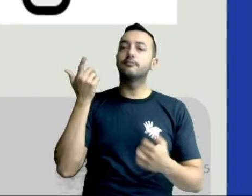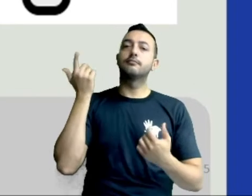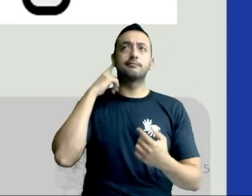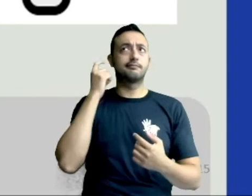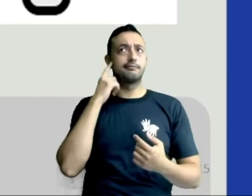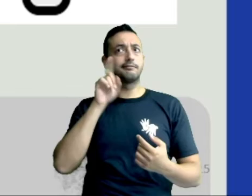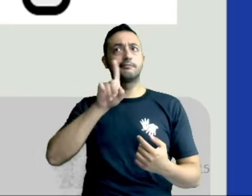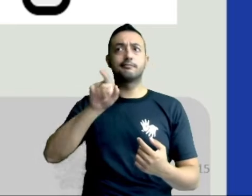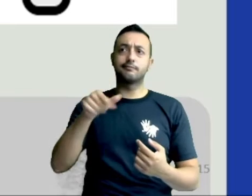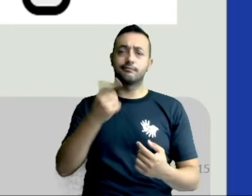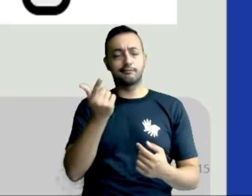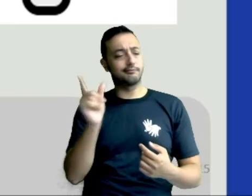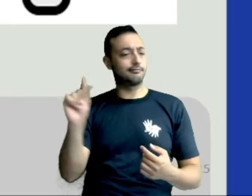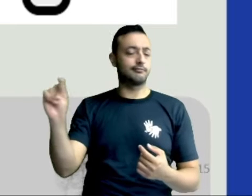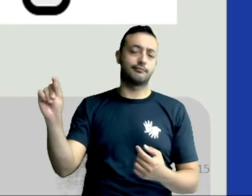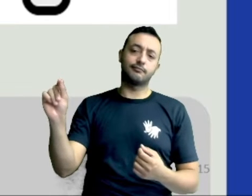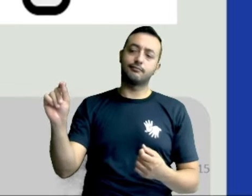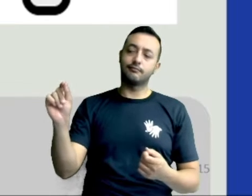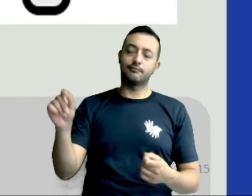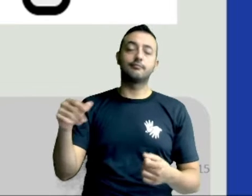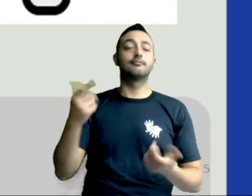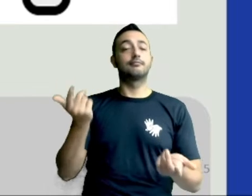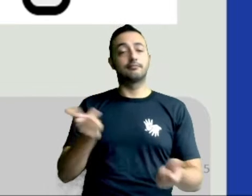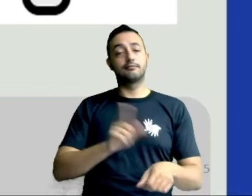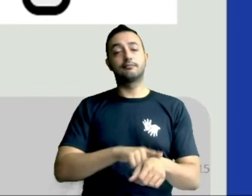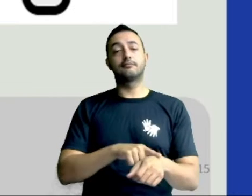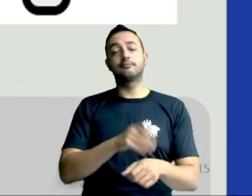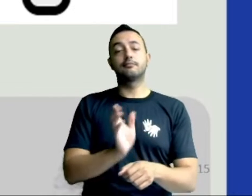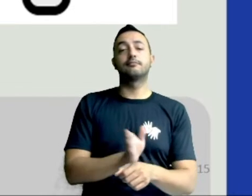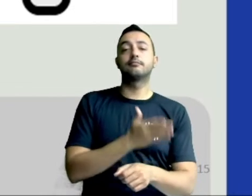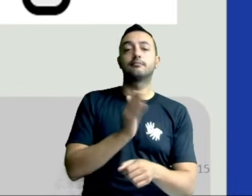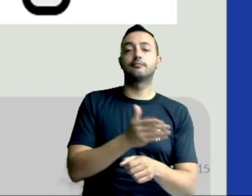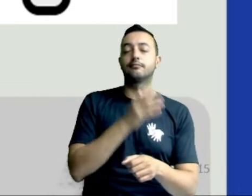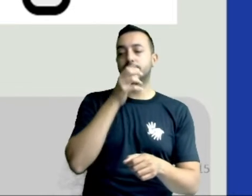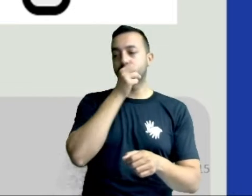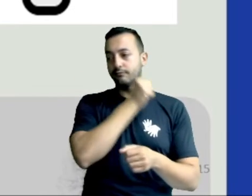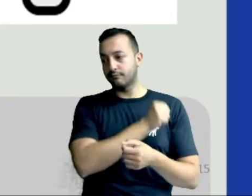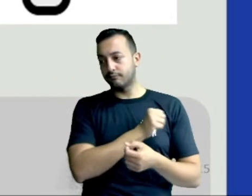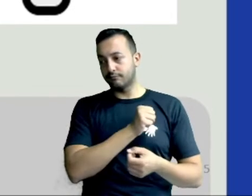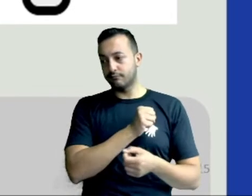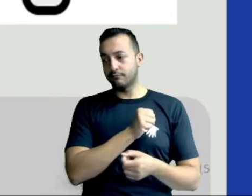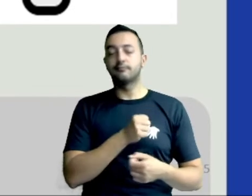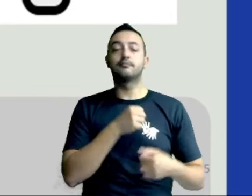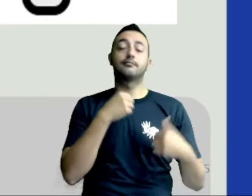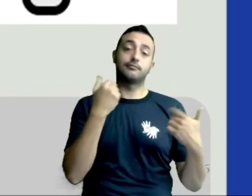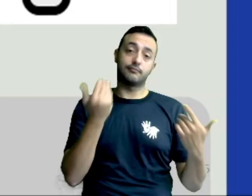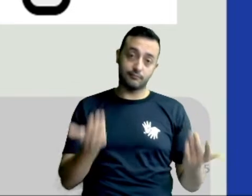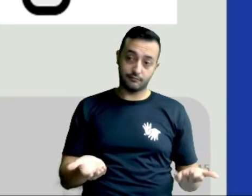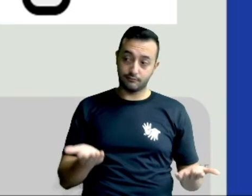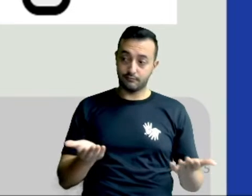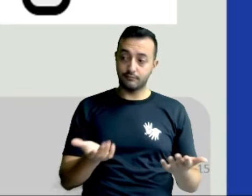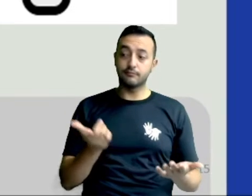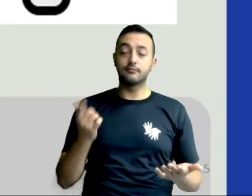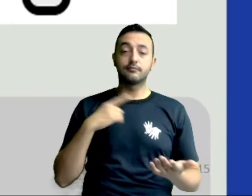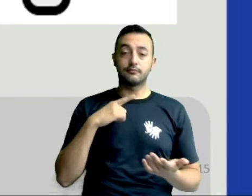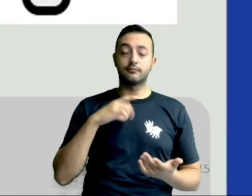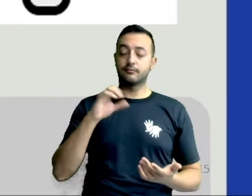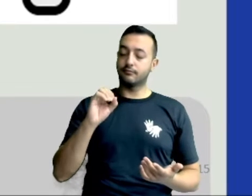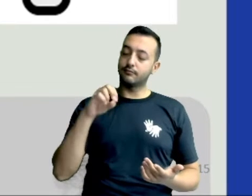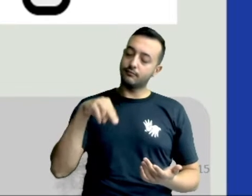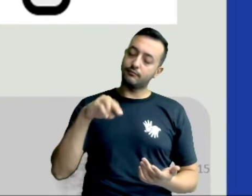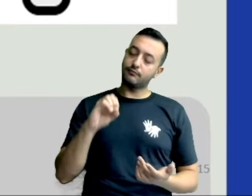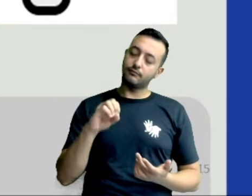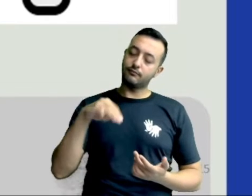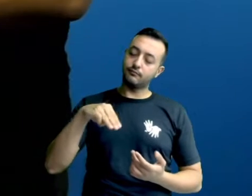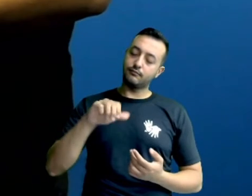Tic-tac e vai-te embora. Passa o tempo bem depressa. Ou seja, a onomatopeia